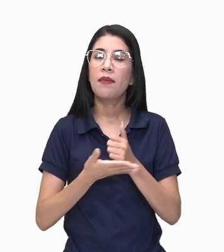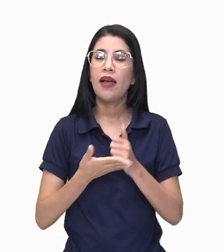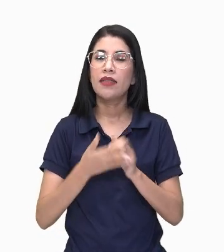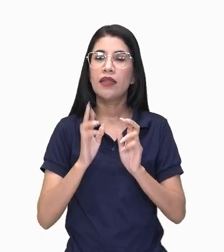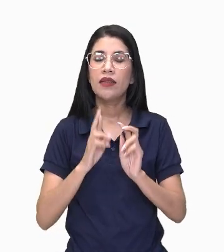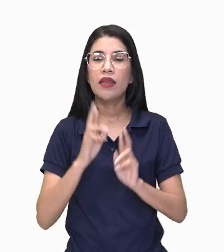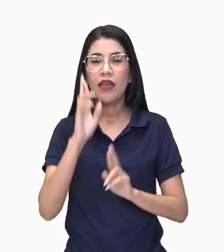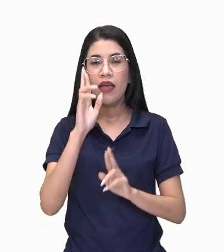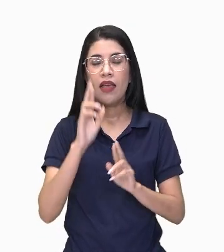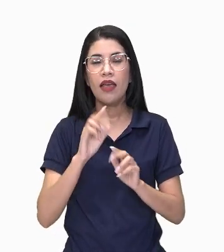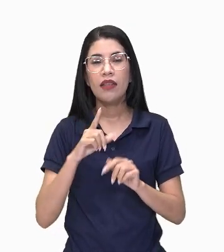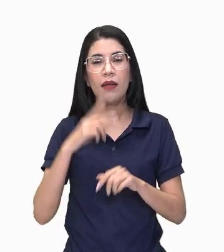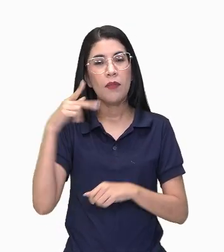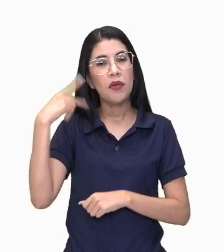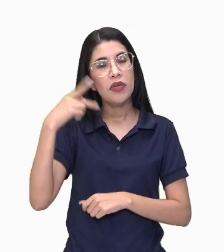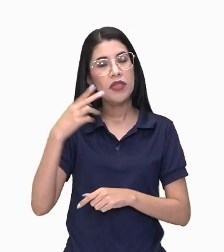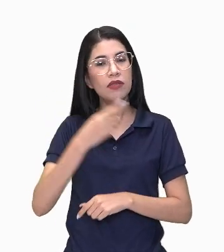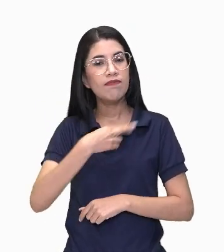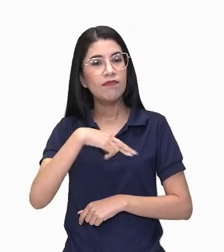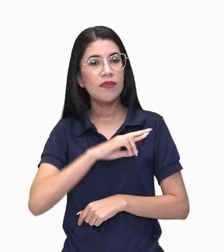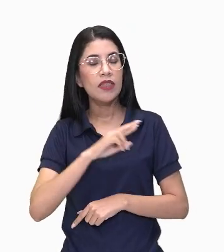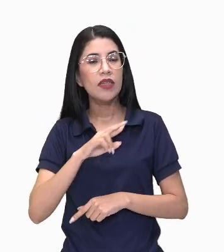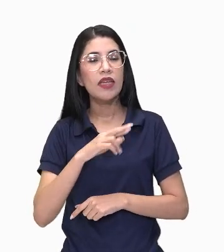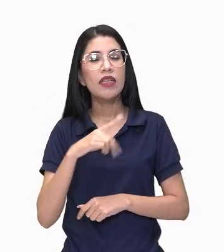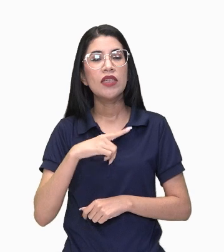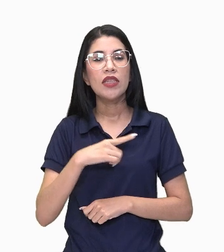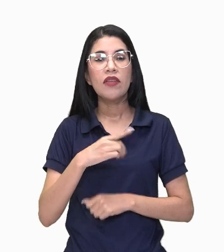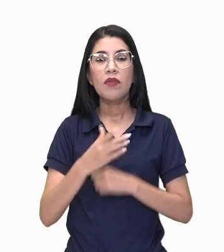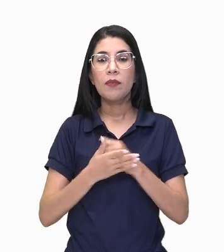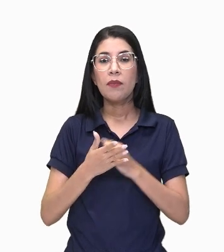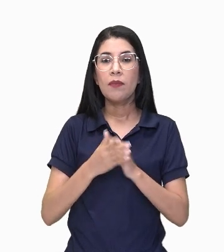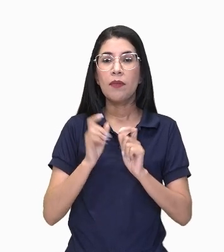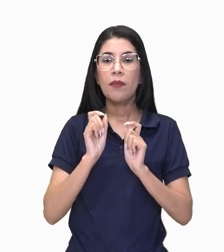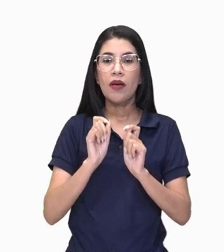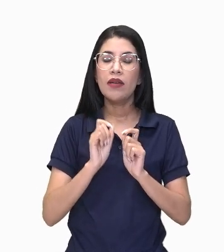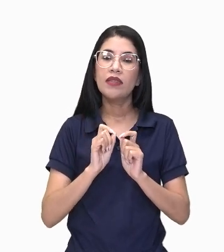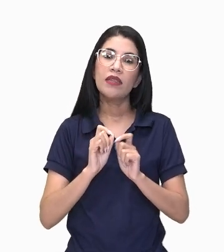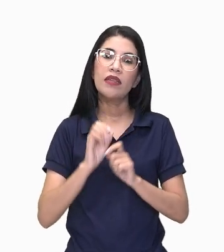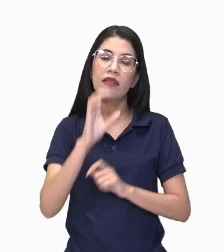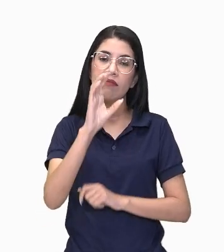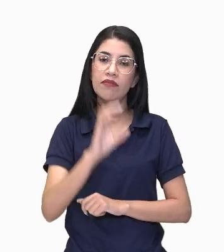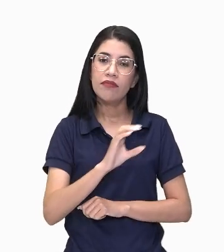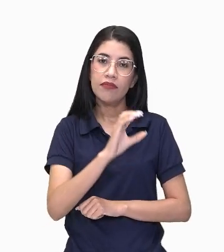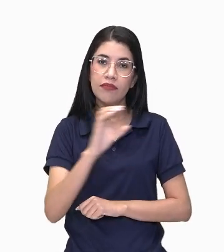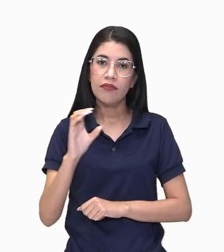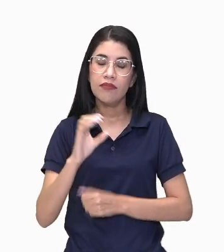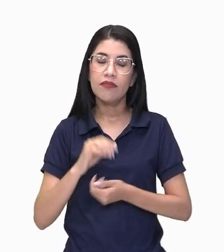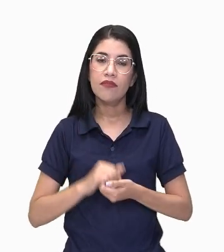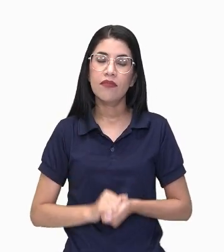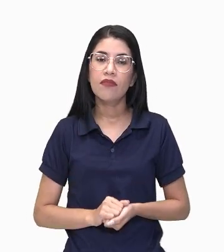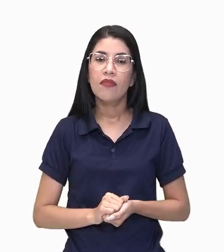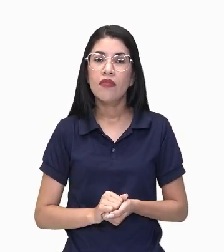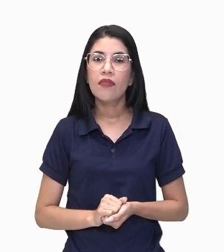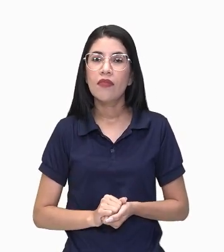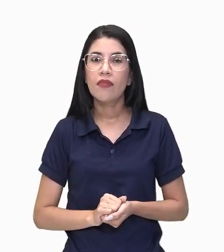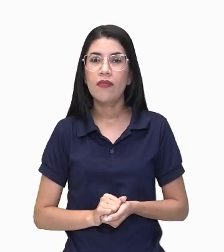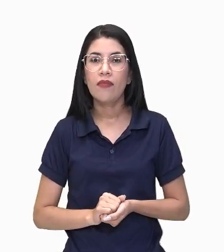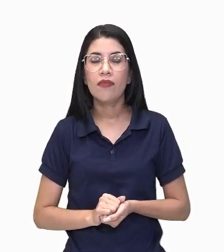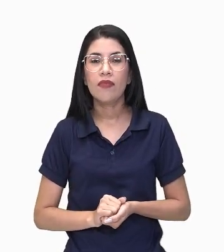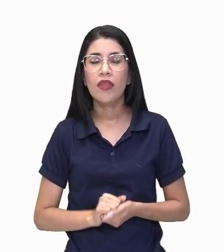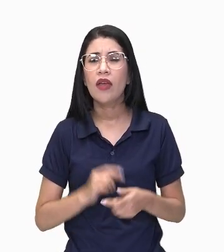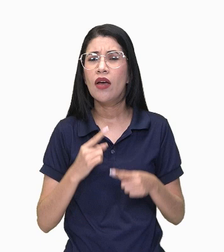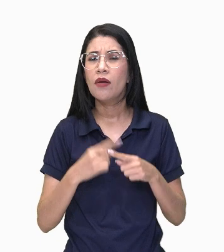políticas, religiosas, que abalou profundamente a base da igreja cristã. Por quê, pessoal?